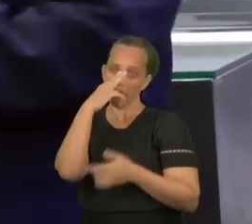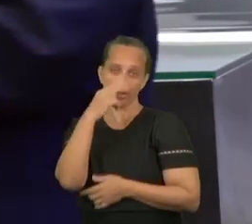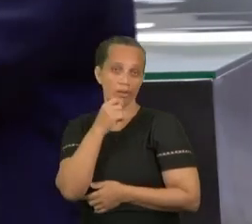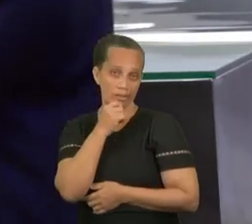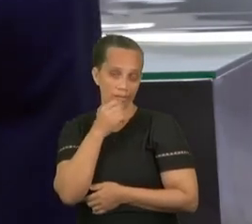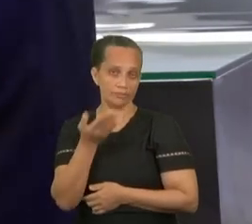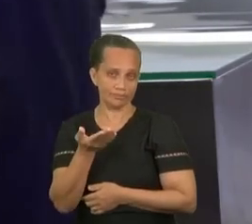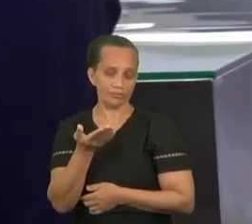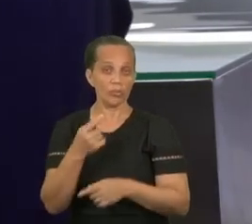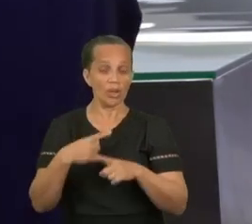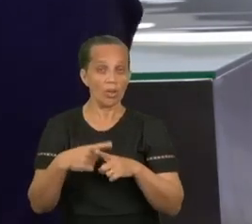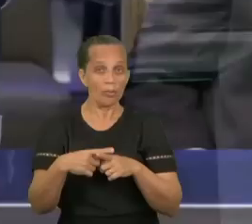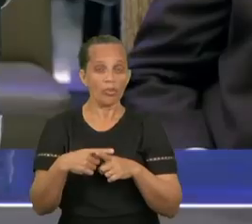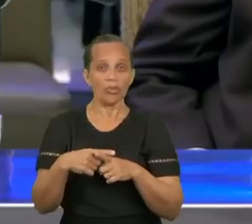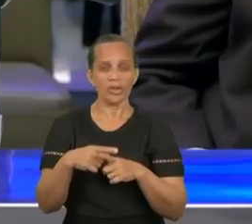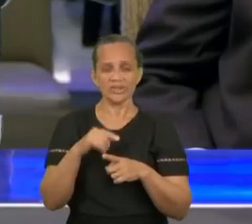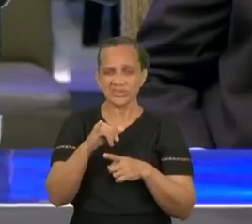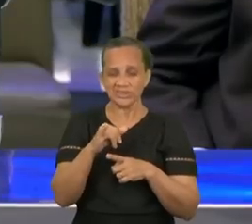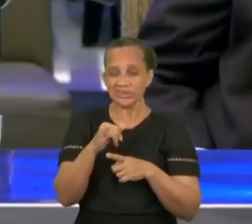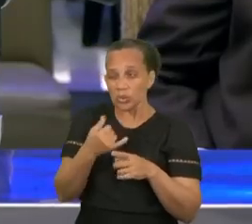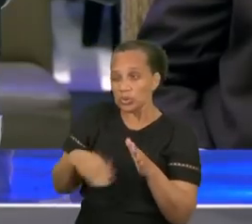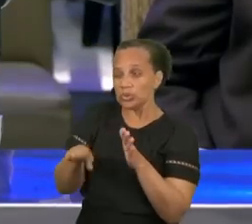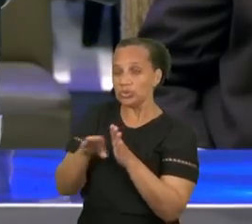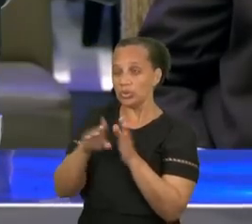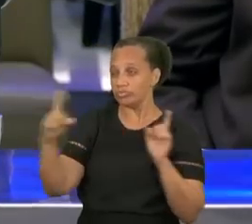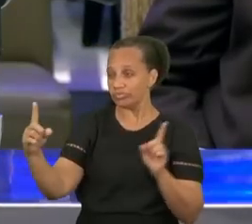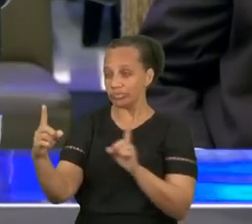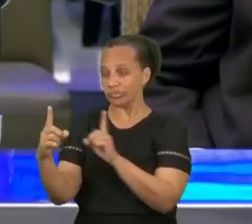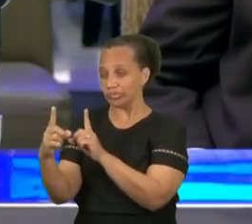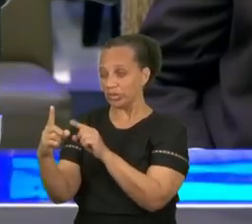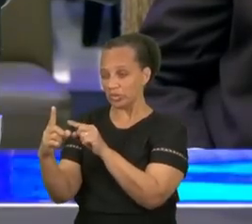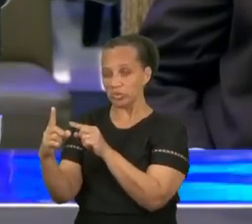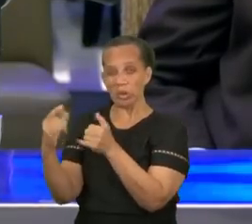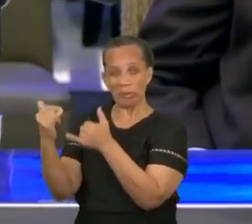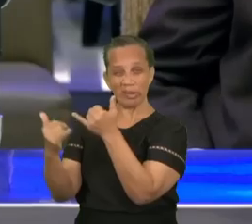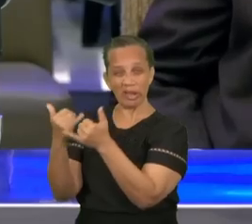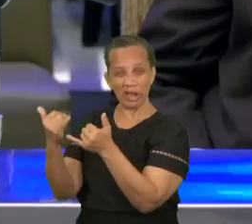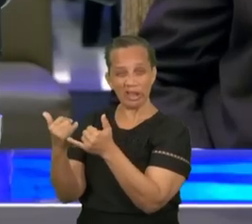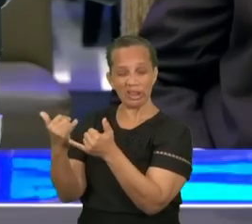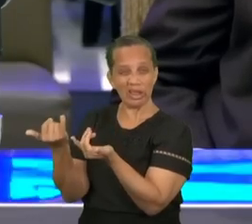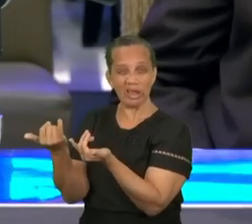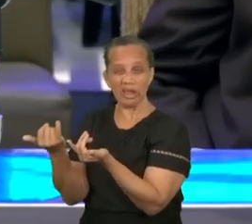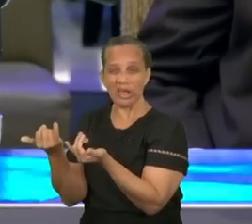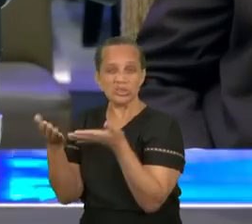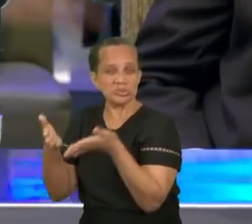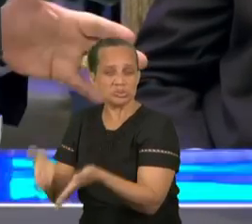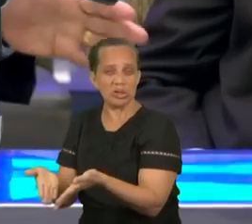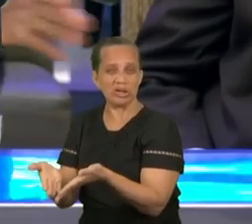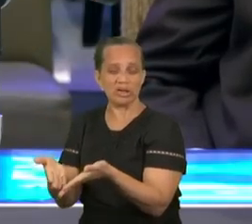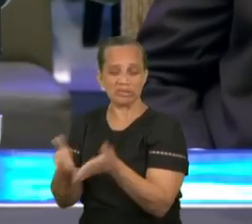e quando eu chego perto dele só quer conversar o que não presta só quer tirar brincadeira sem vergonha só quer mostrar